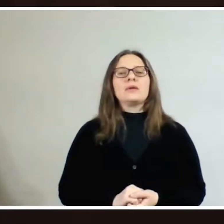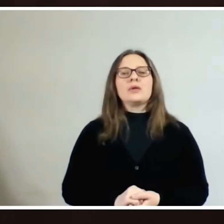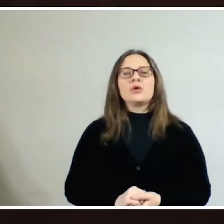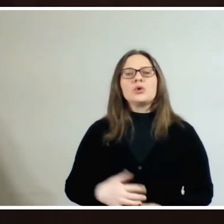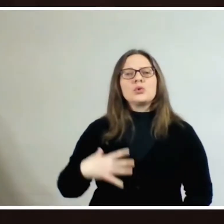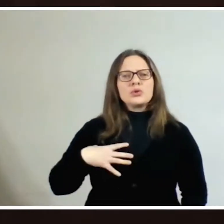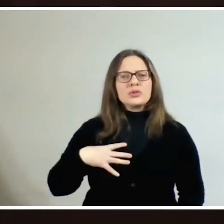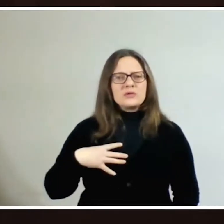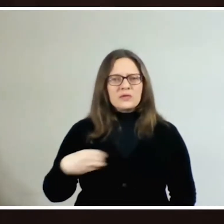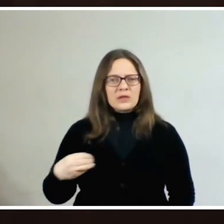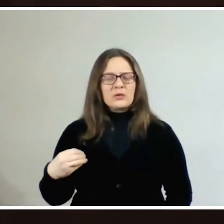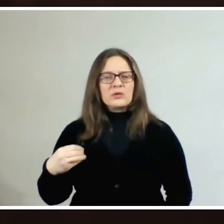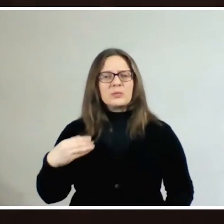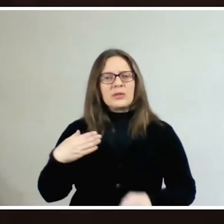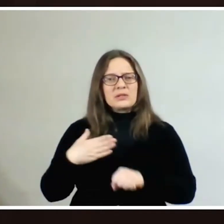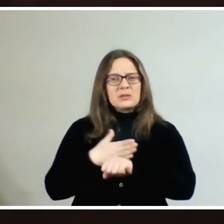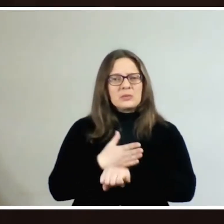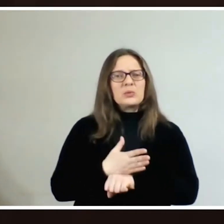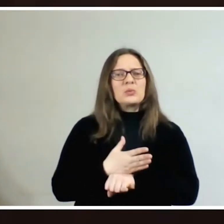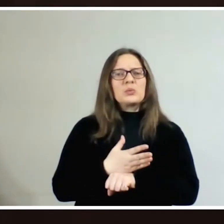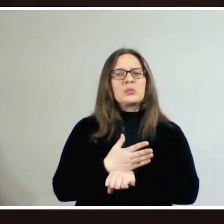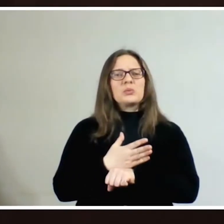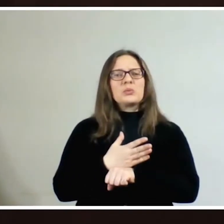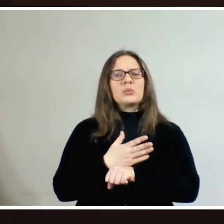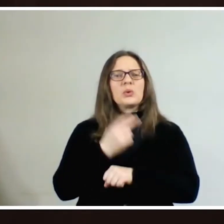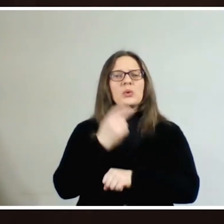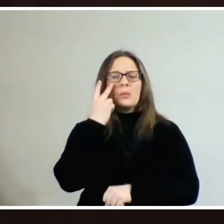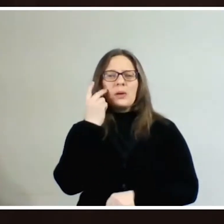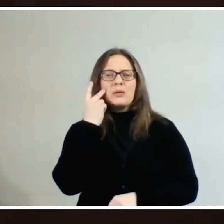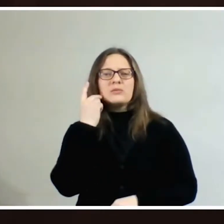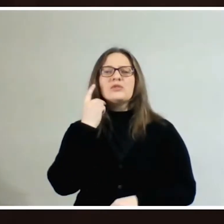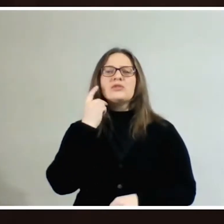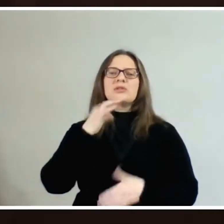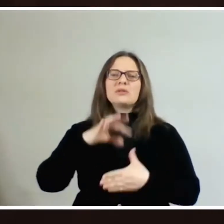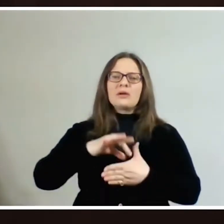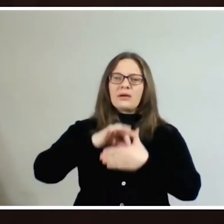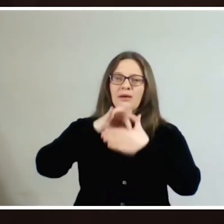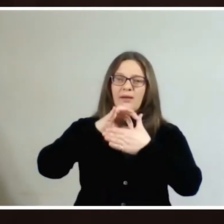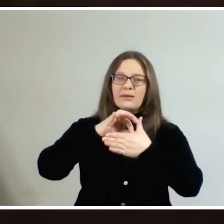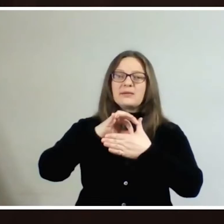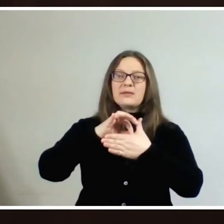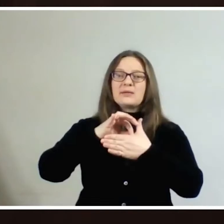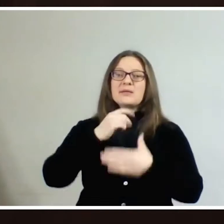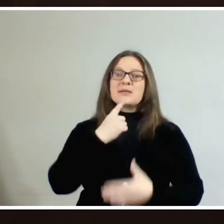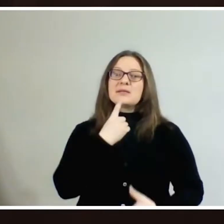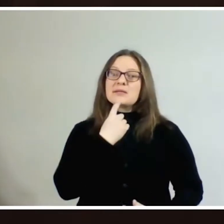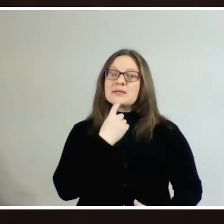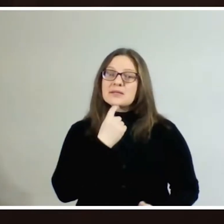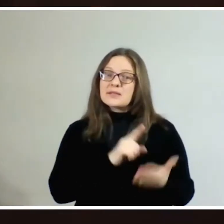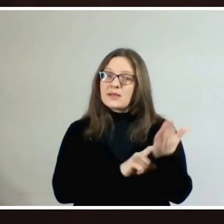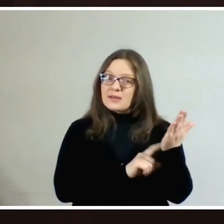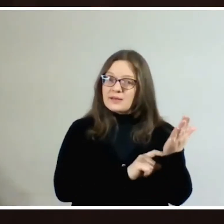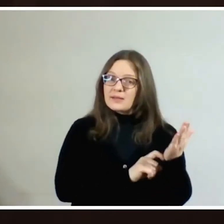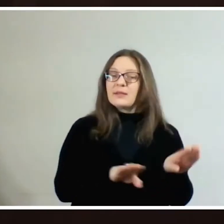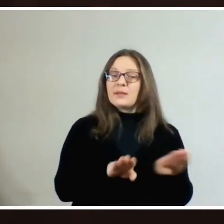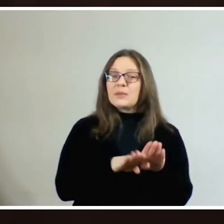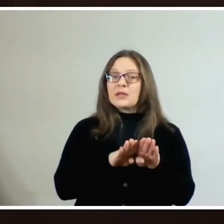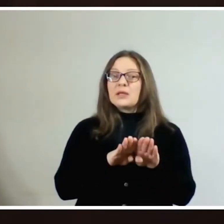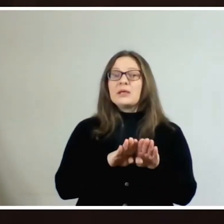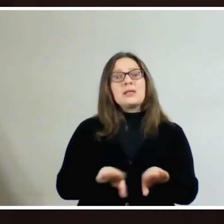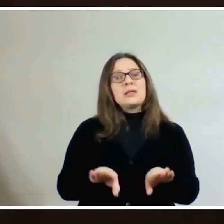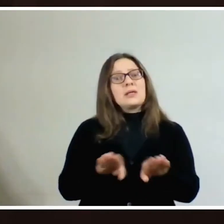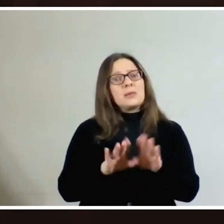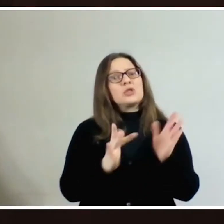sangue, destes também ele, Jesus, igualmente participou.